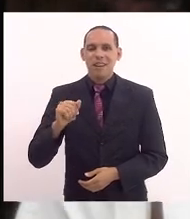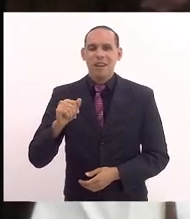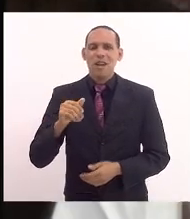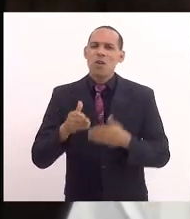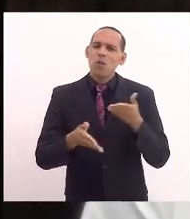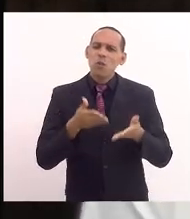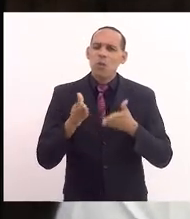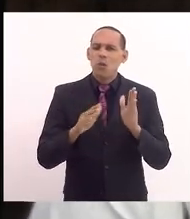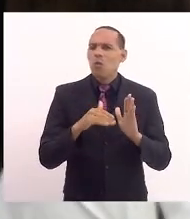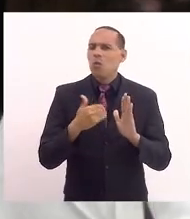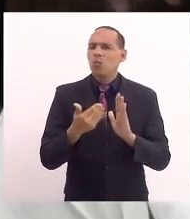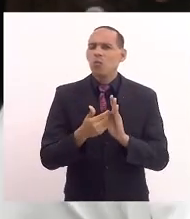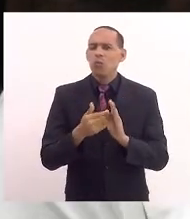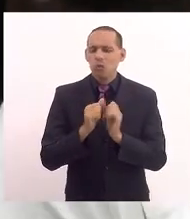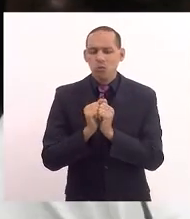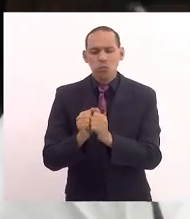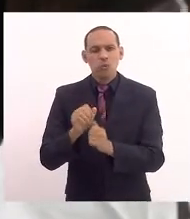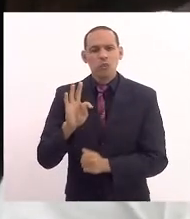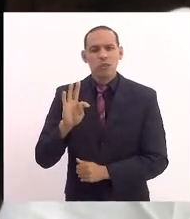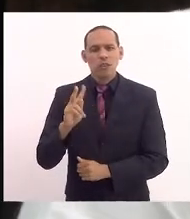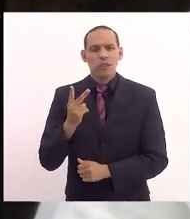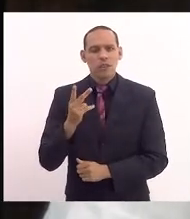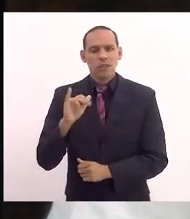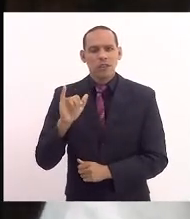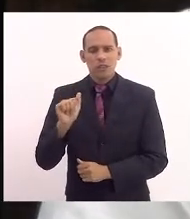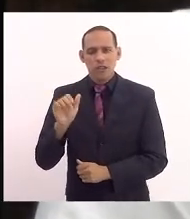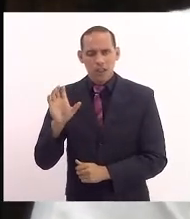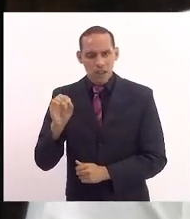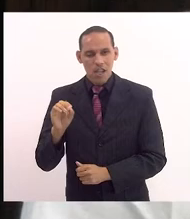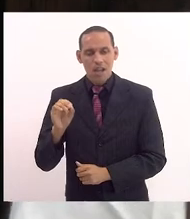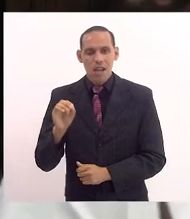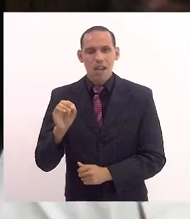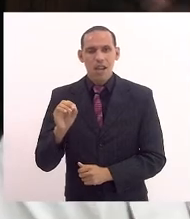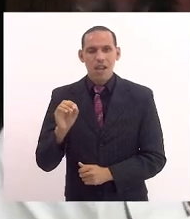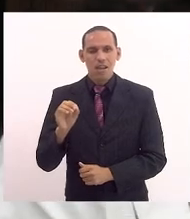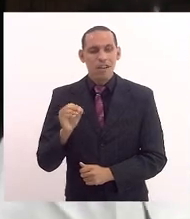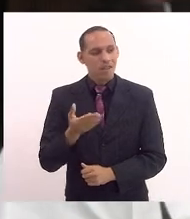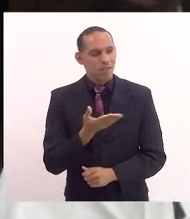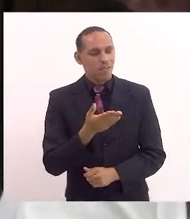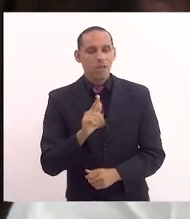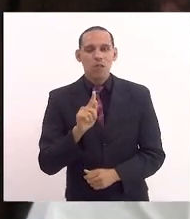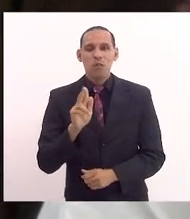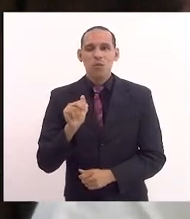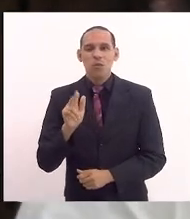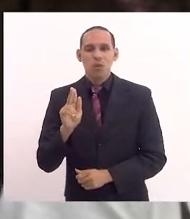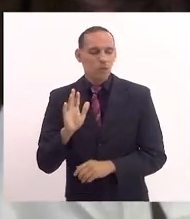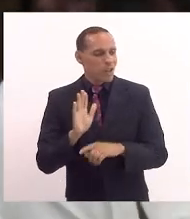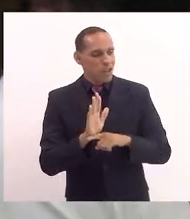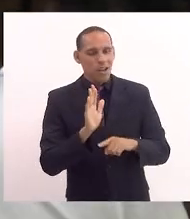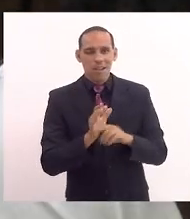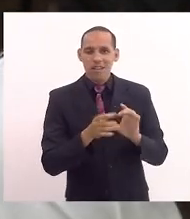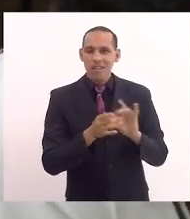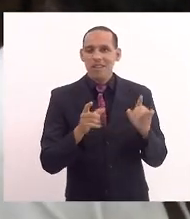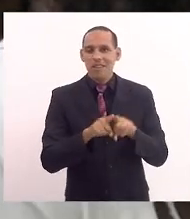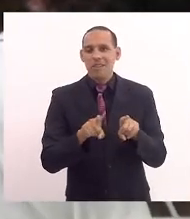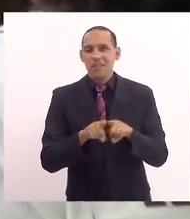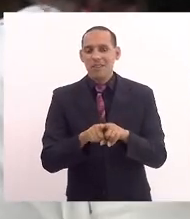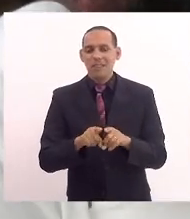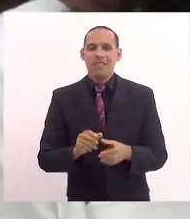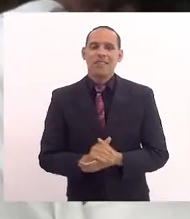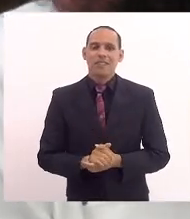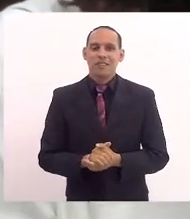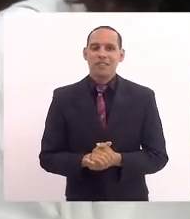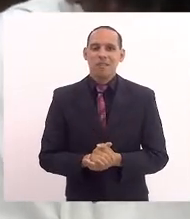da... junto com o Thiago, da Liberdade pro Gugu, né, que também ajudou